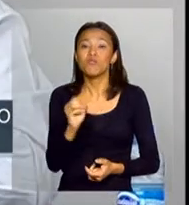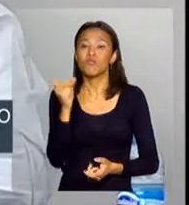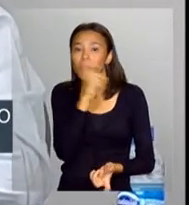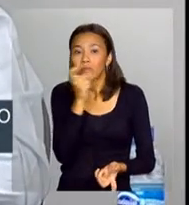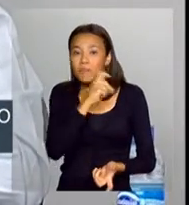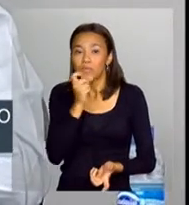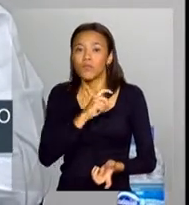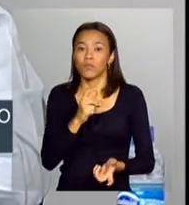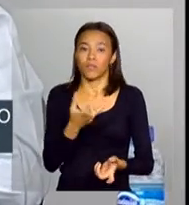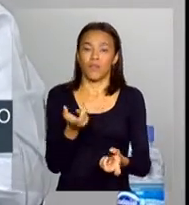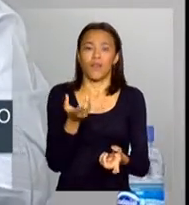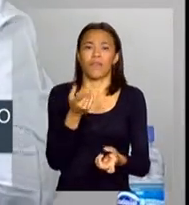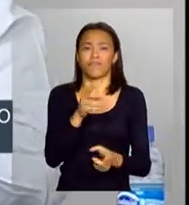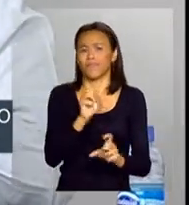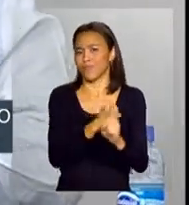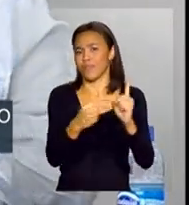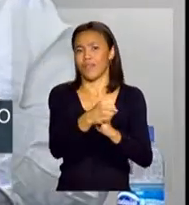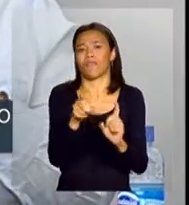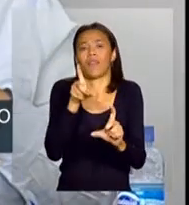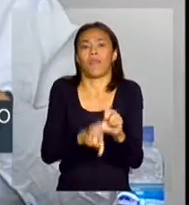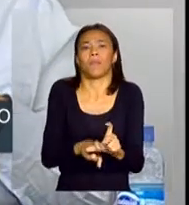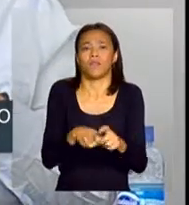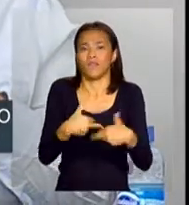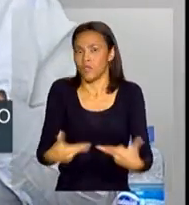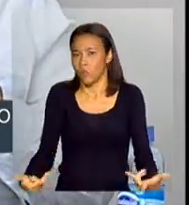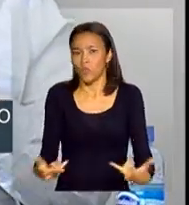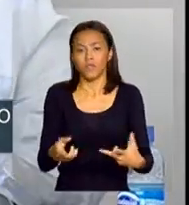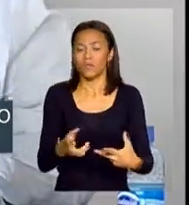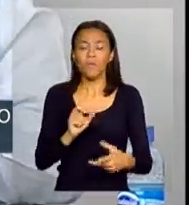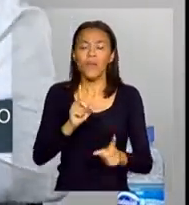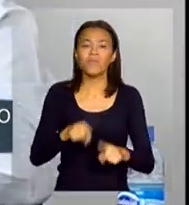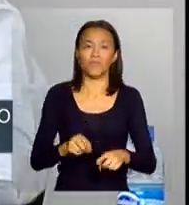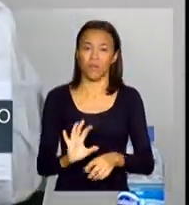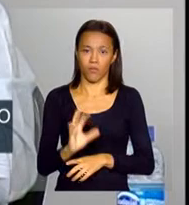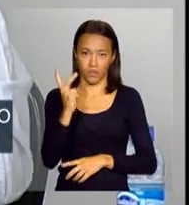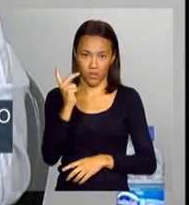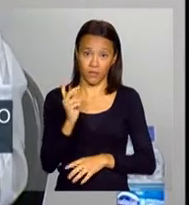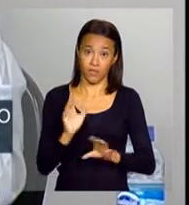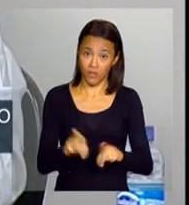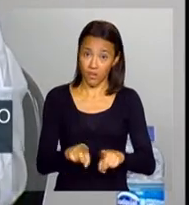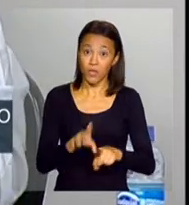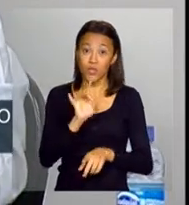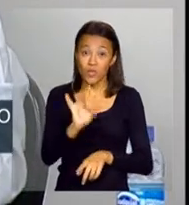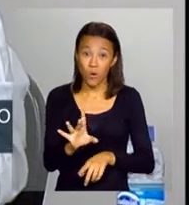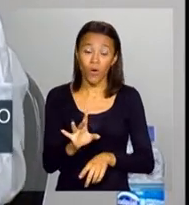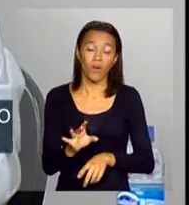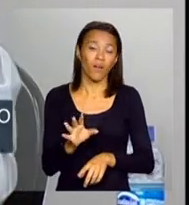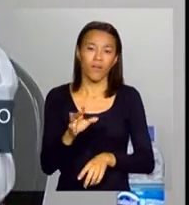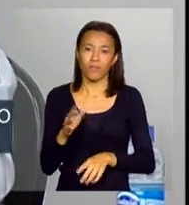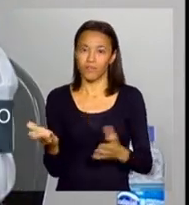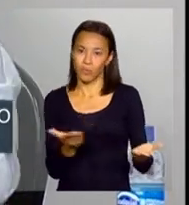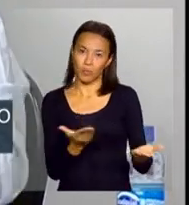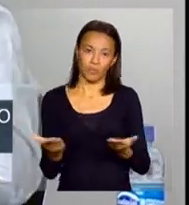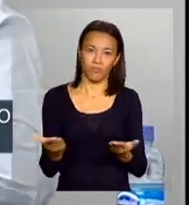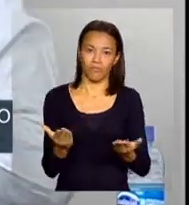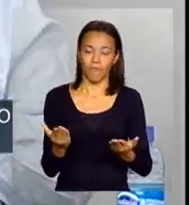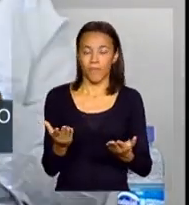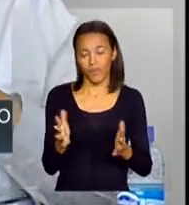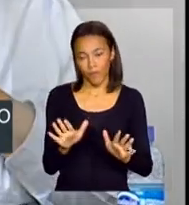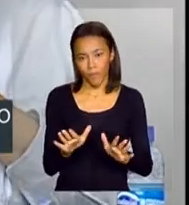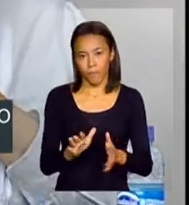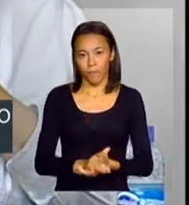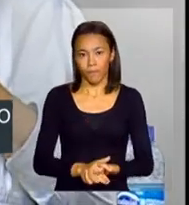de medos. Não é assim que funciona. Como também isso só explora o radicalismo de ambas as partes. Então,